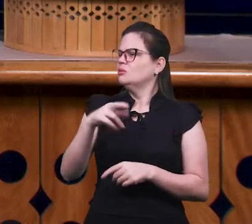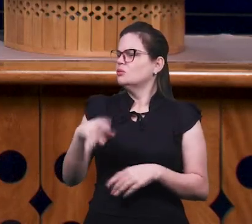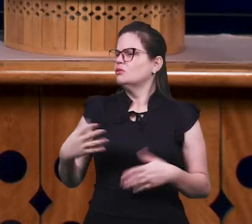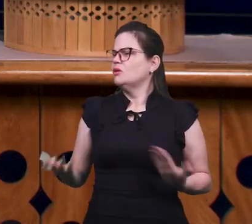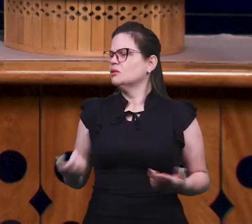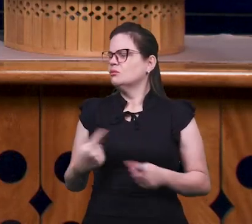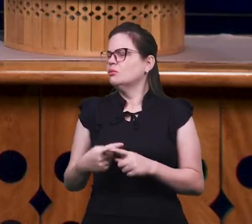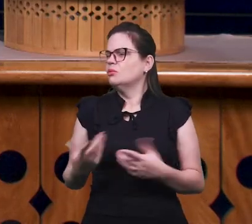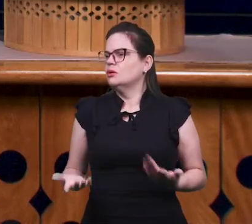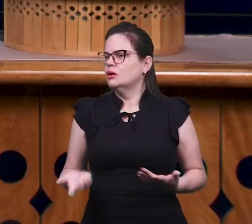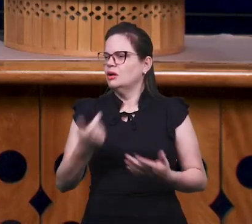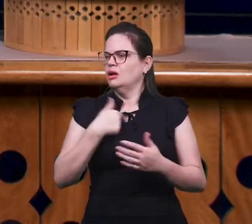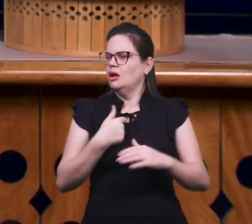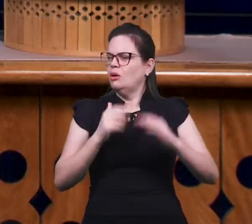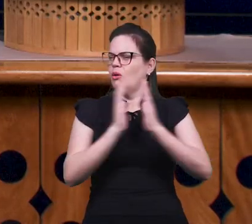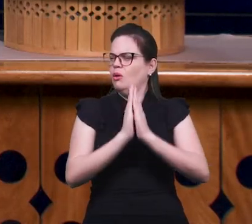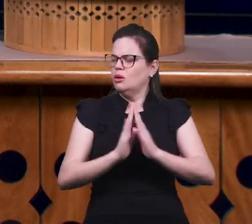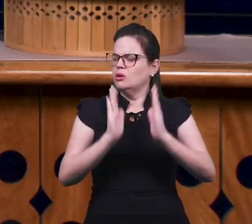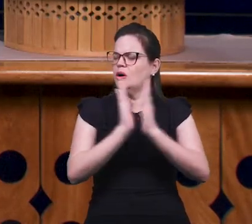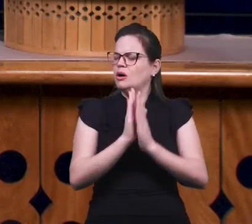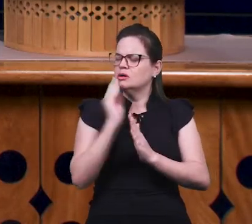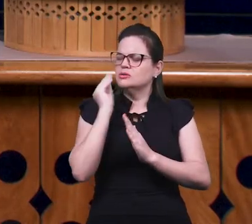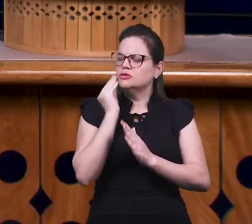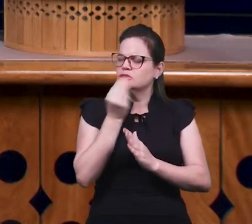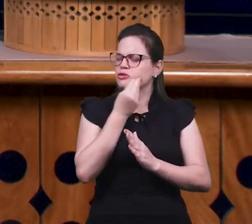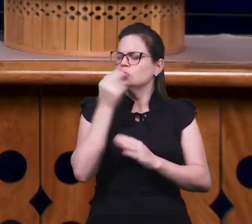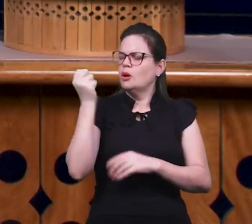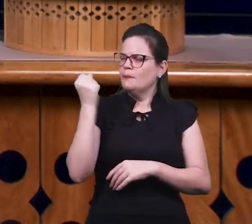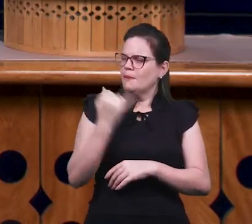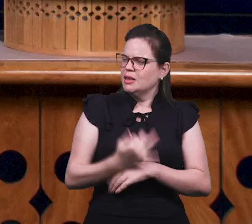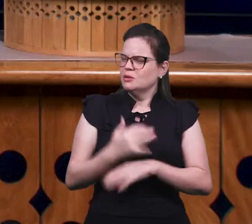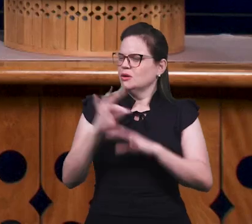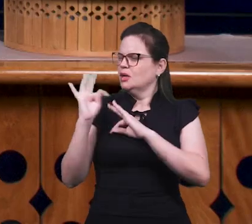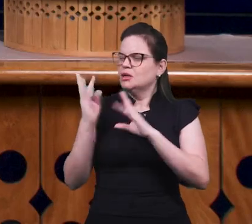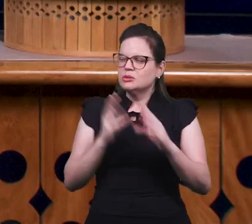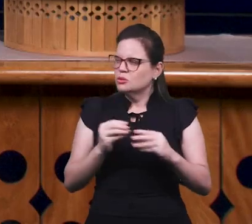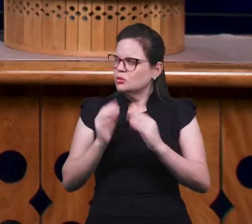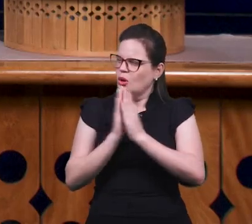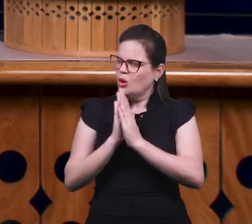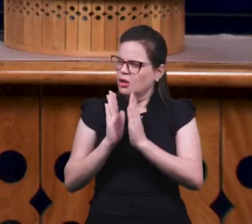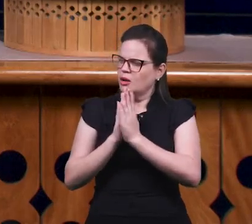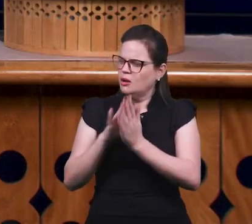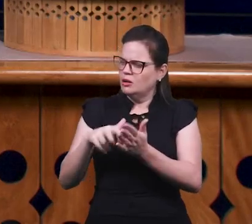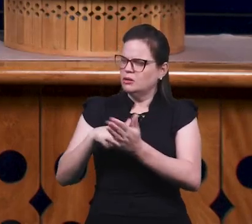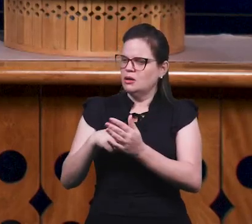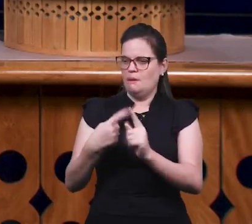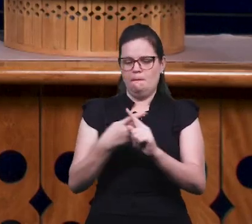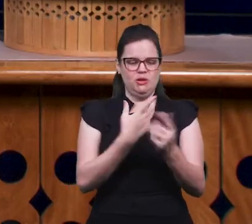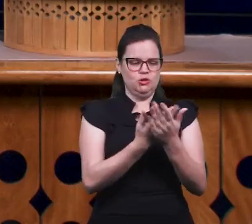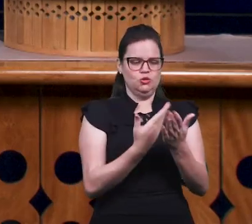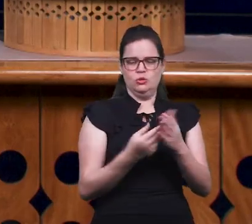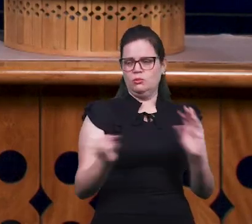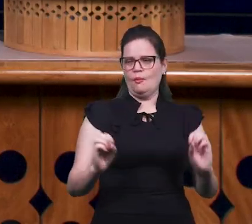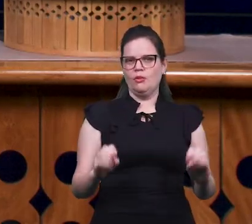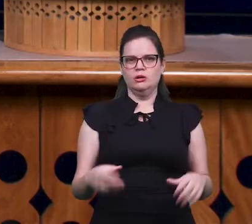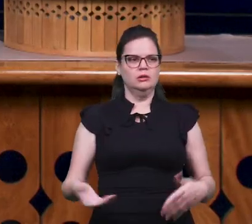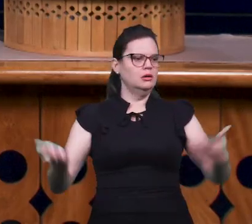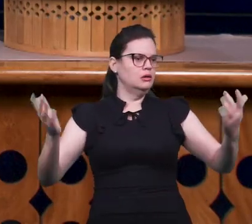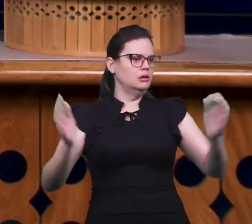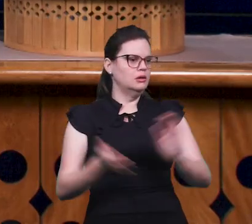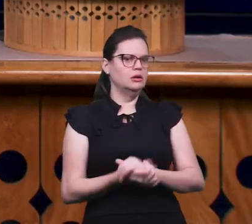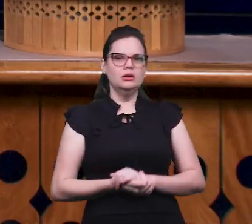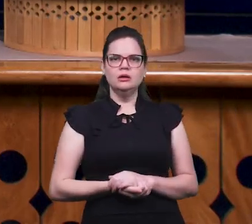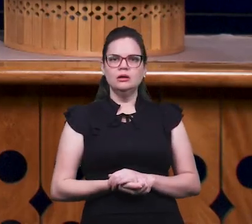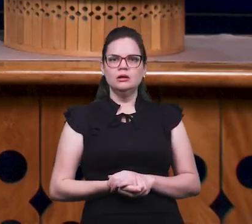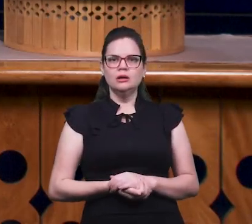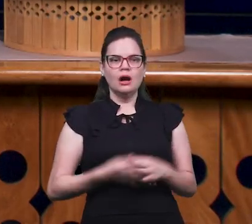estava orando, jejuando, madrugando, fazendo tudo. Só não estava estudando, né? Ah, rapaz, isso não vai passar não, meu irmão. Aí eu falei com